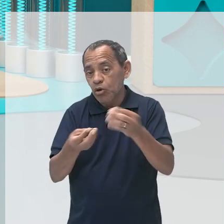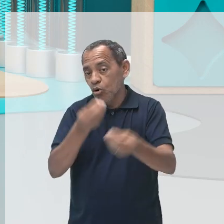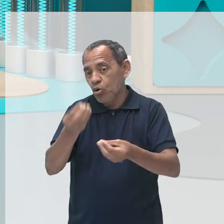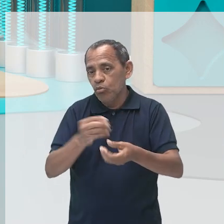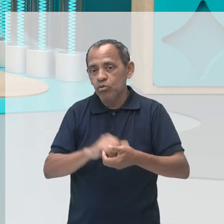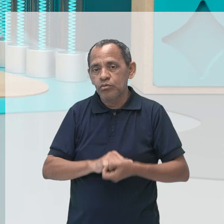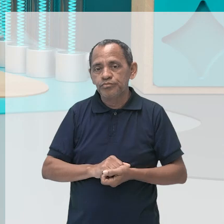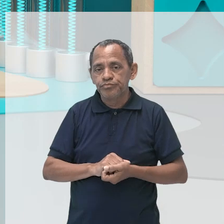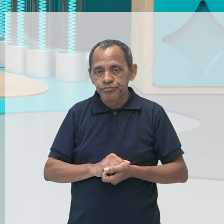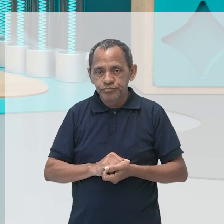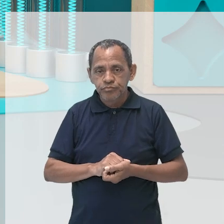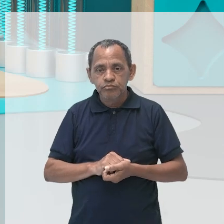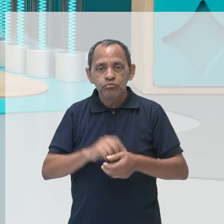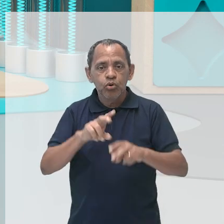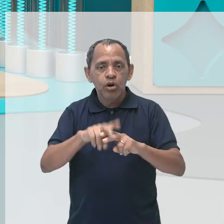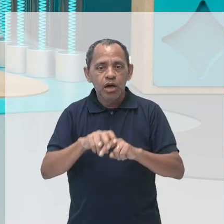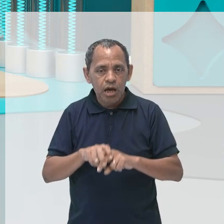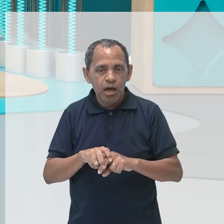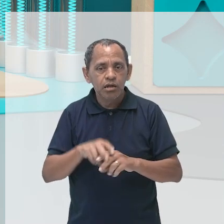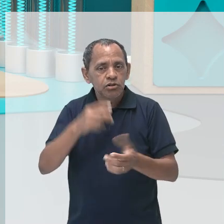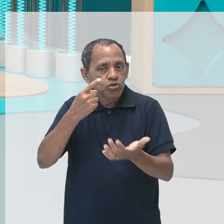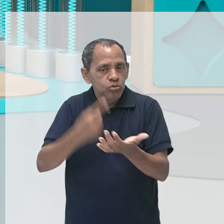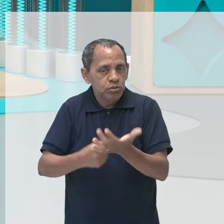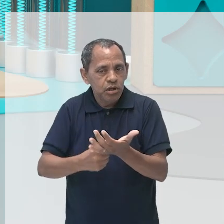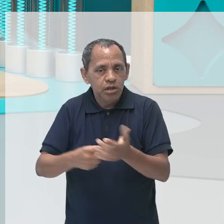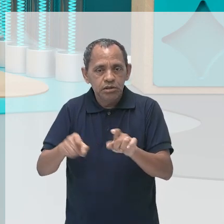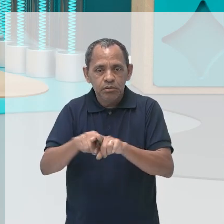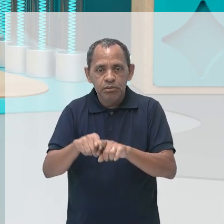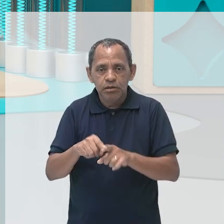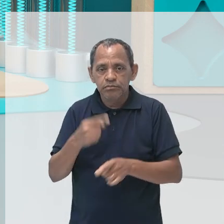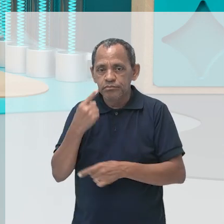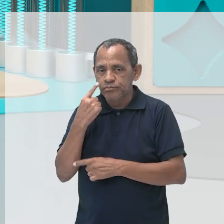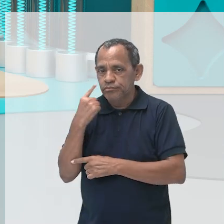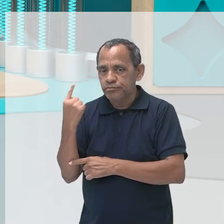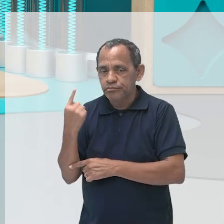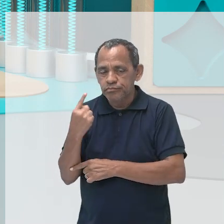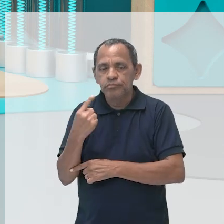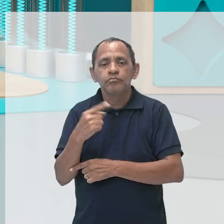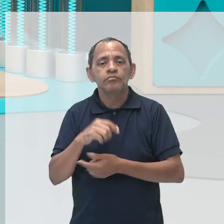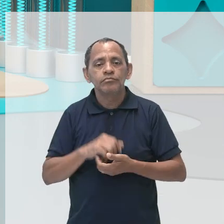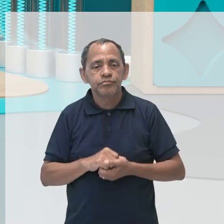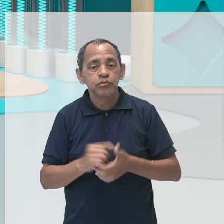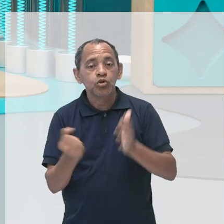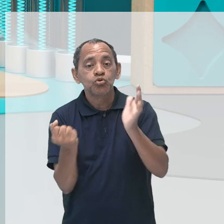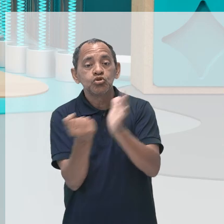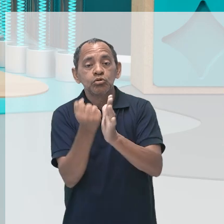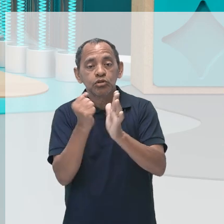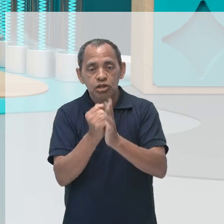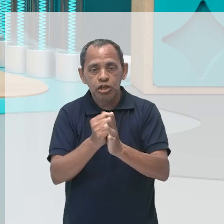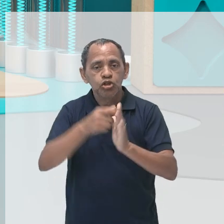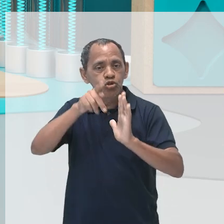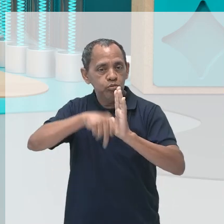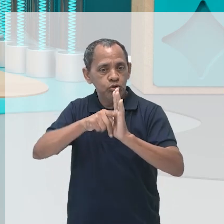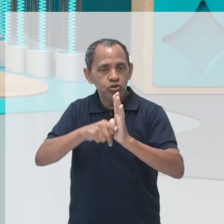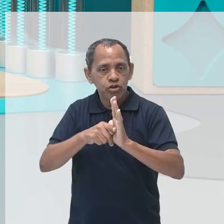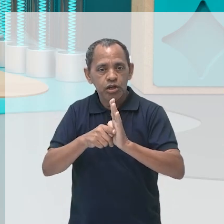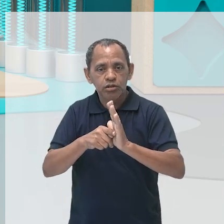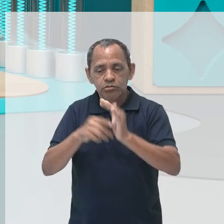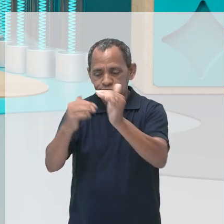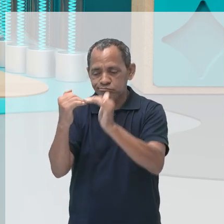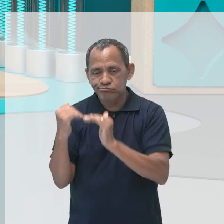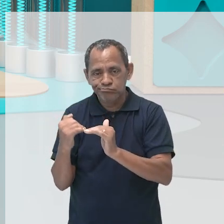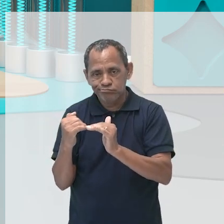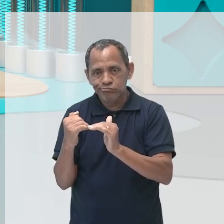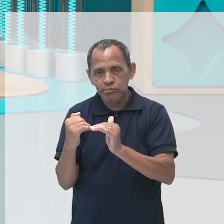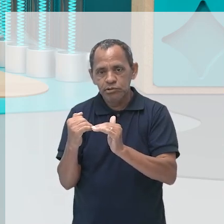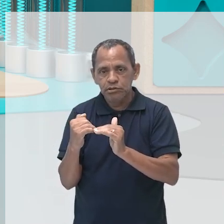por meio dessa negociação. E, claro, o símbolo, mais uma vez, do programa, como a gente pode observar aqui, na parte inferior do